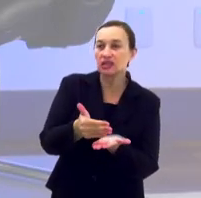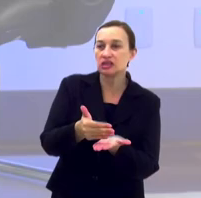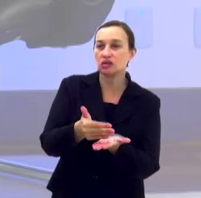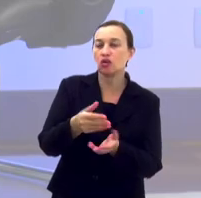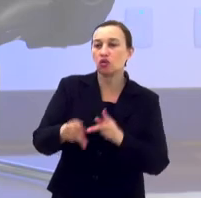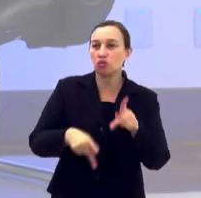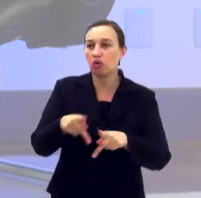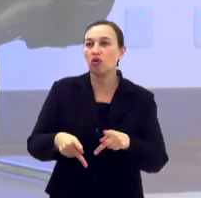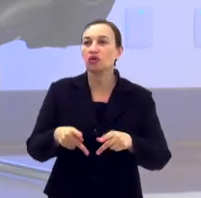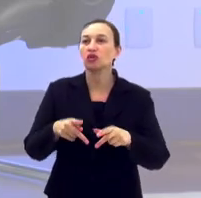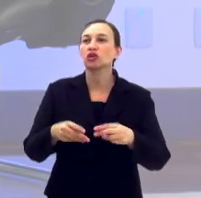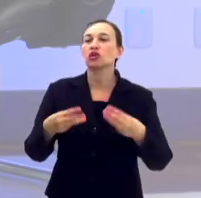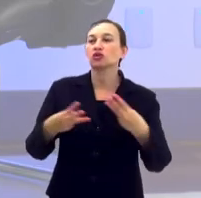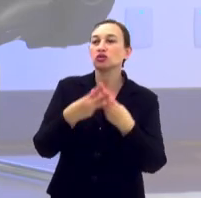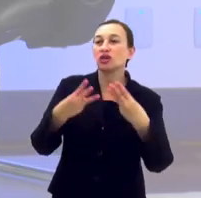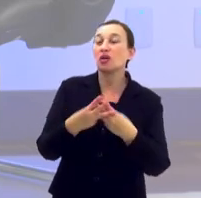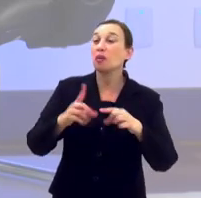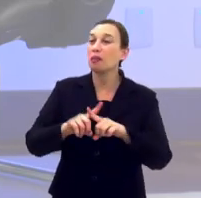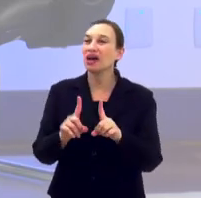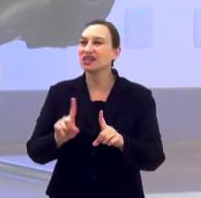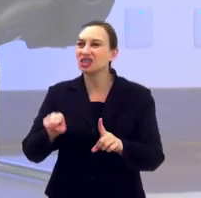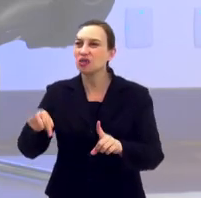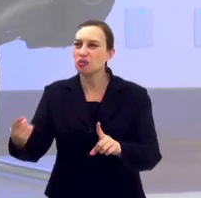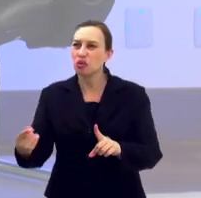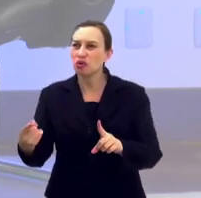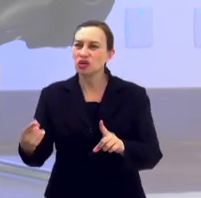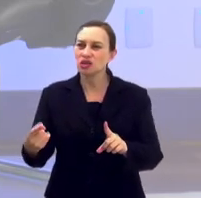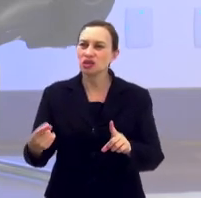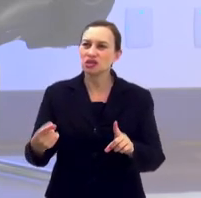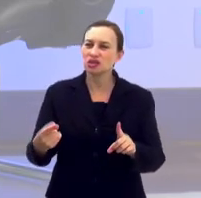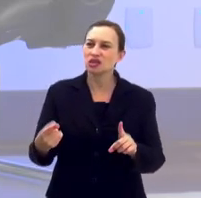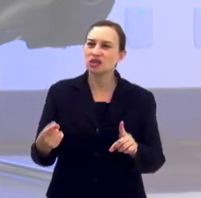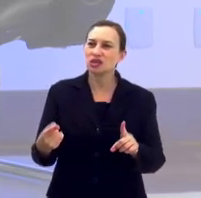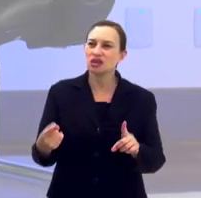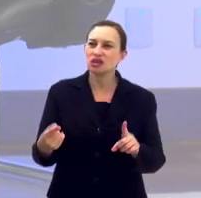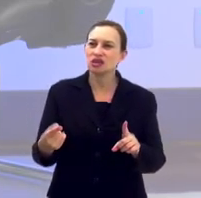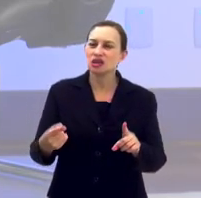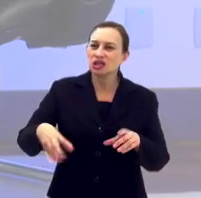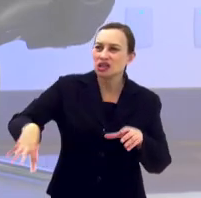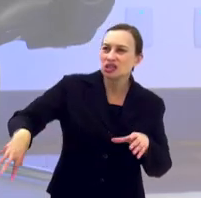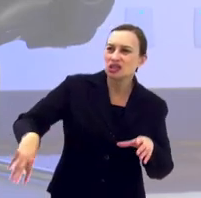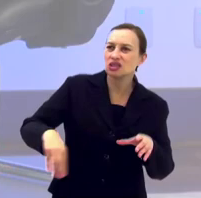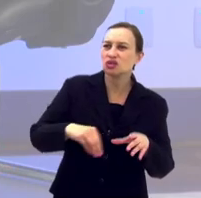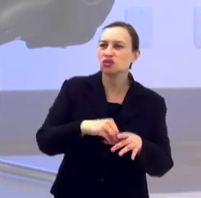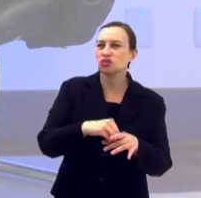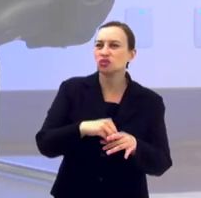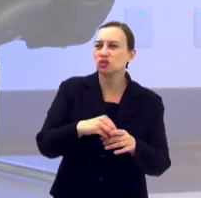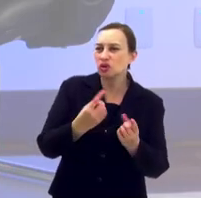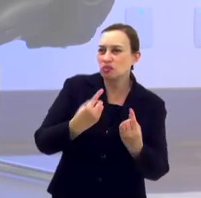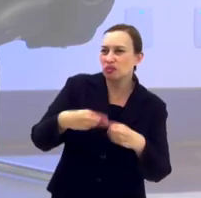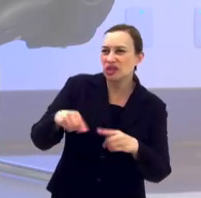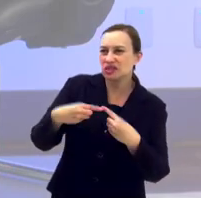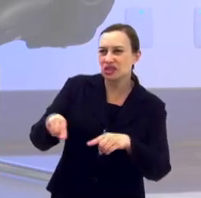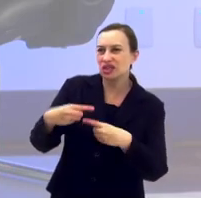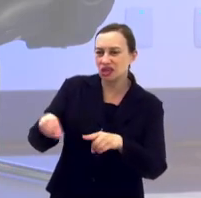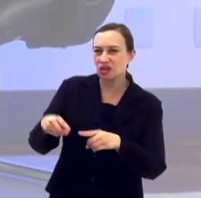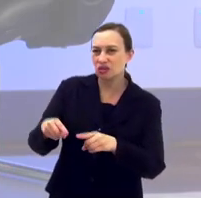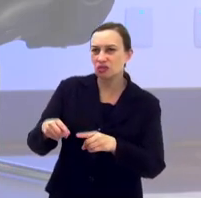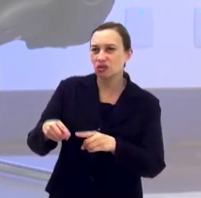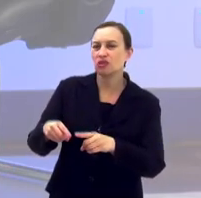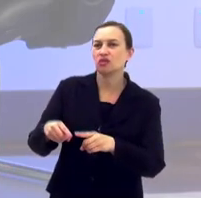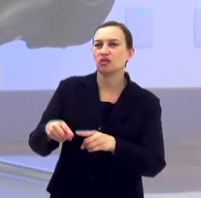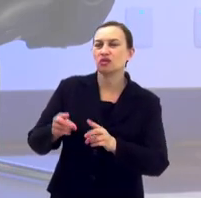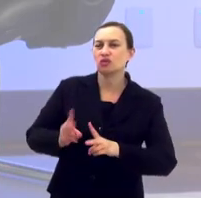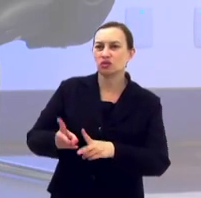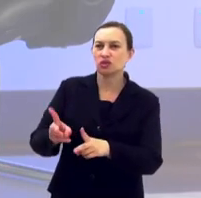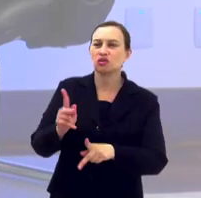Mas, posteriormente, com a subida ao poder de Lenin, ele resolveu exterminar, quer dizer, segregar e também perseguir. Continuar